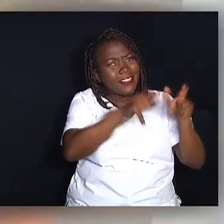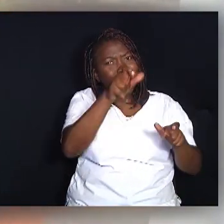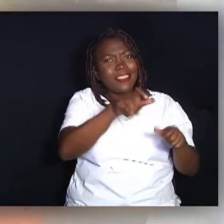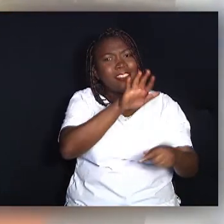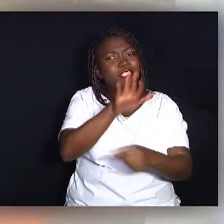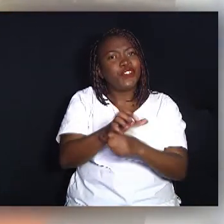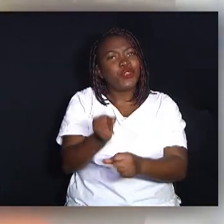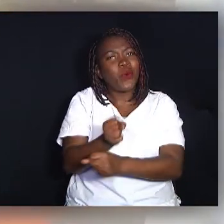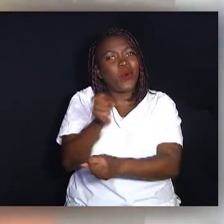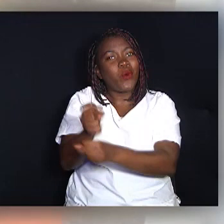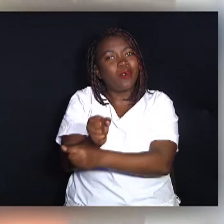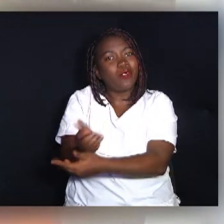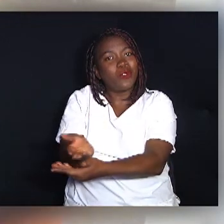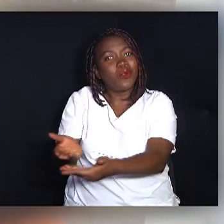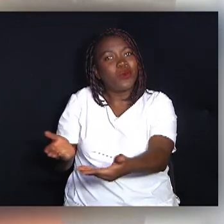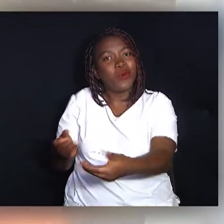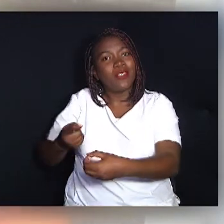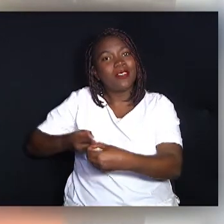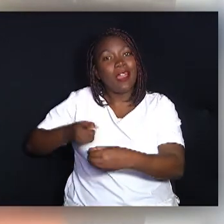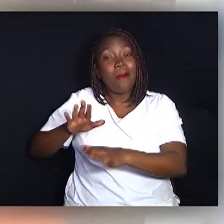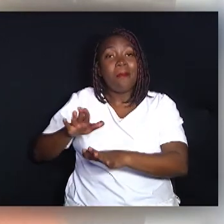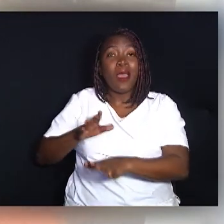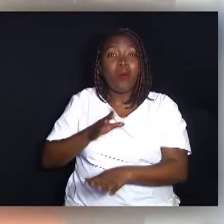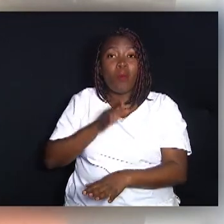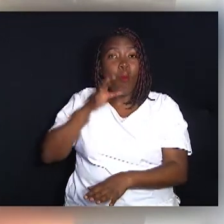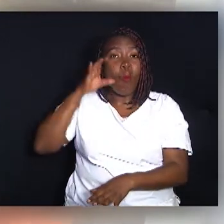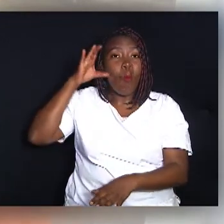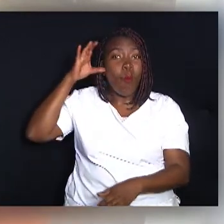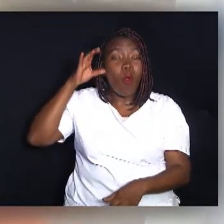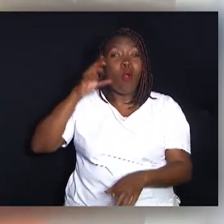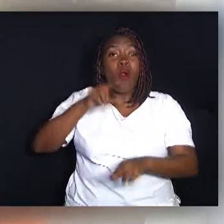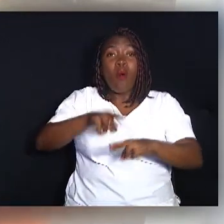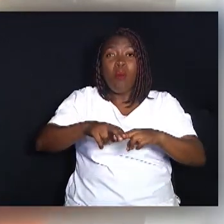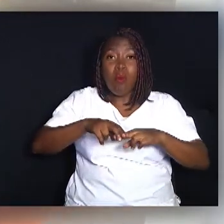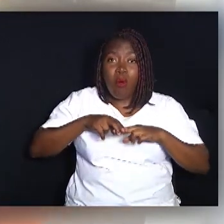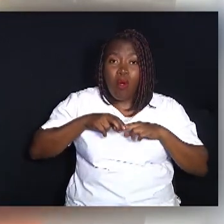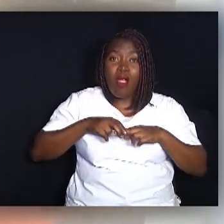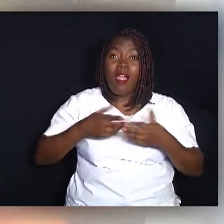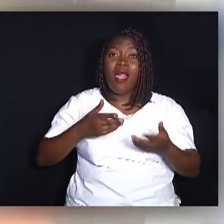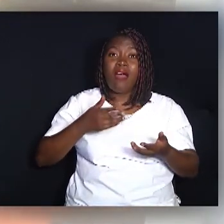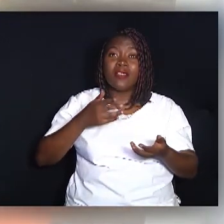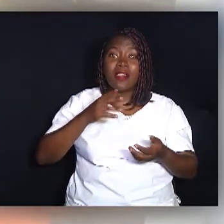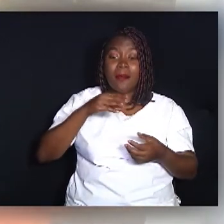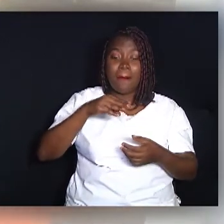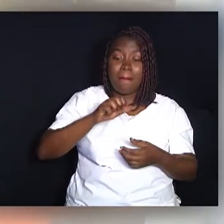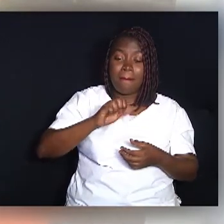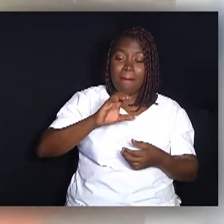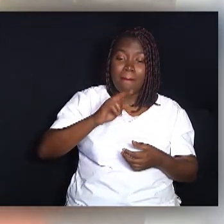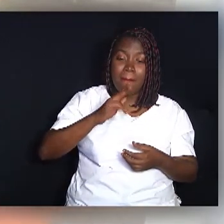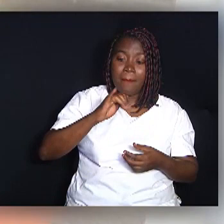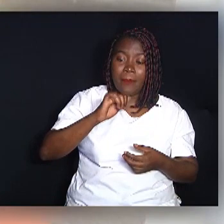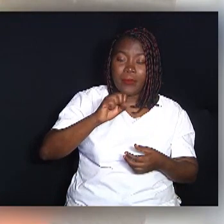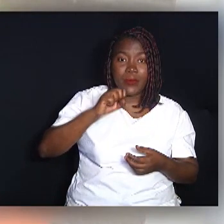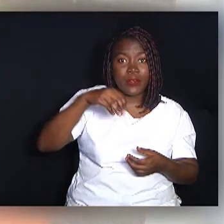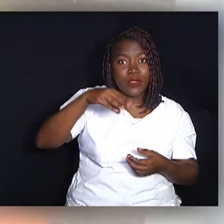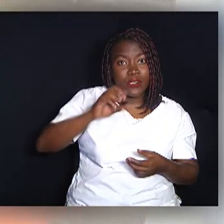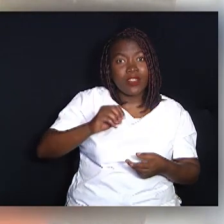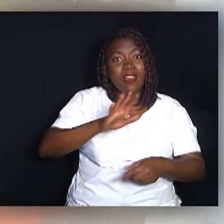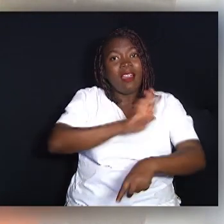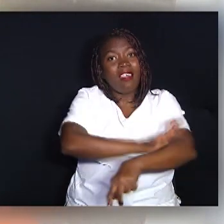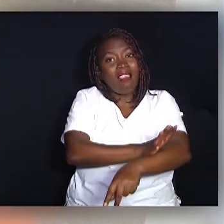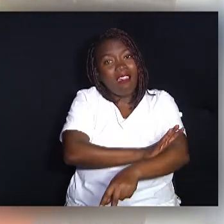cidade e que foi silenciada pelo machismo, pelo racismo, é o que a Cleusa dizia do epistemicídio, né, o